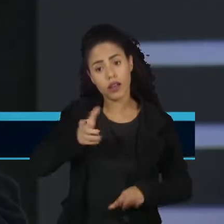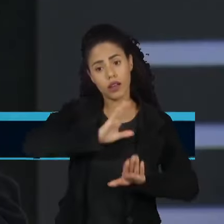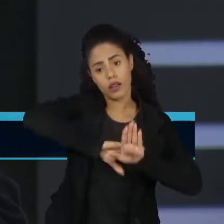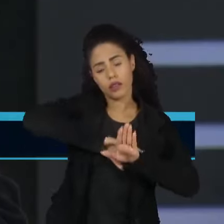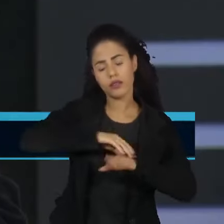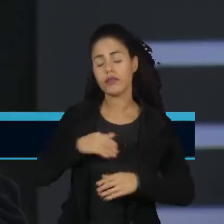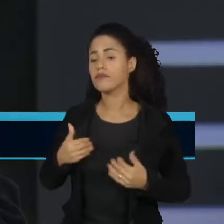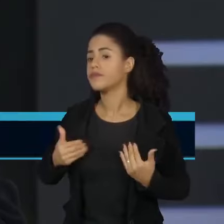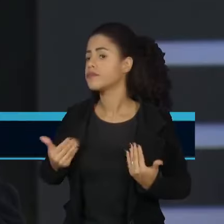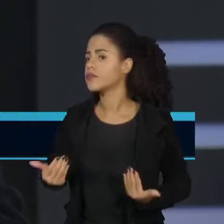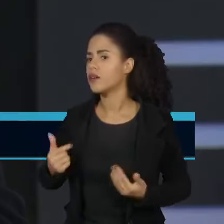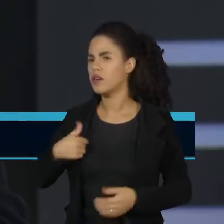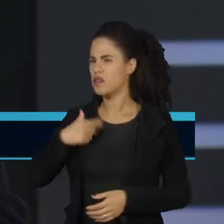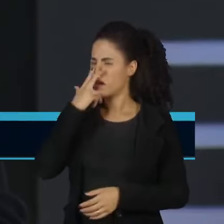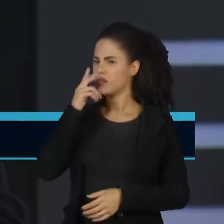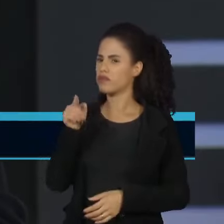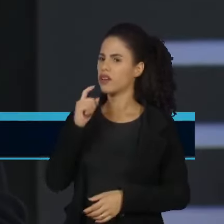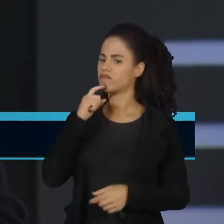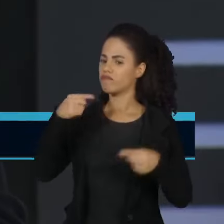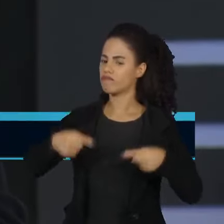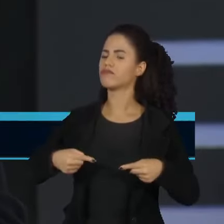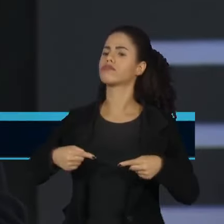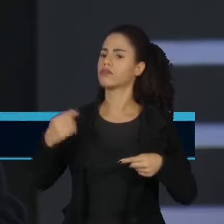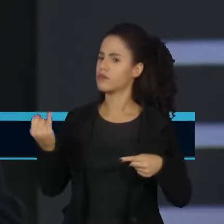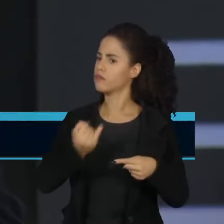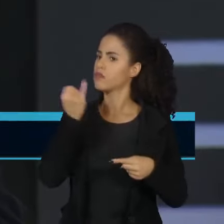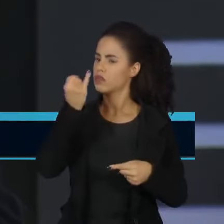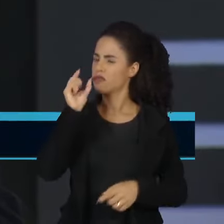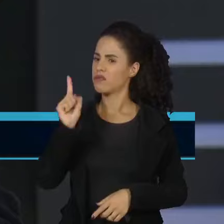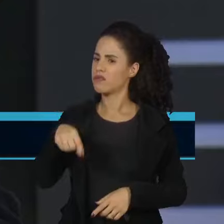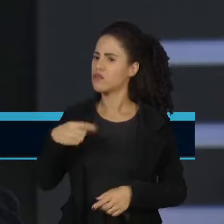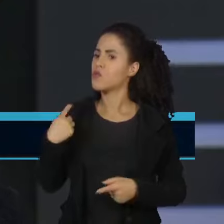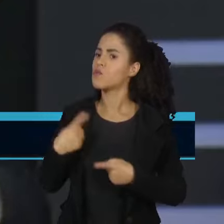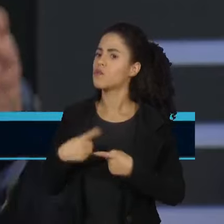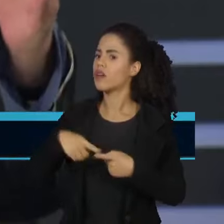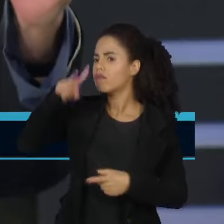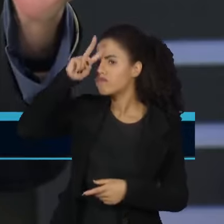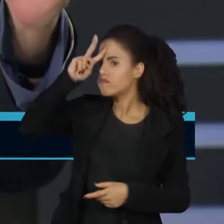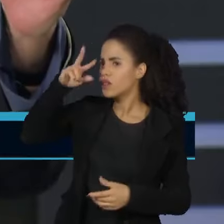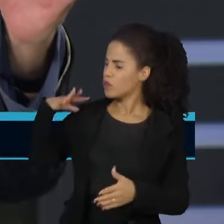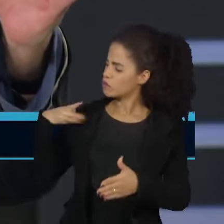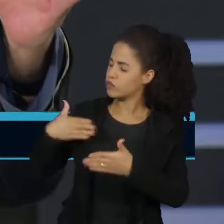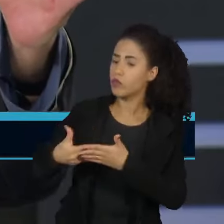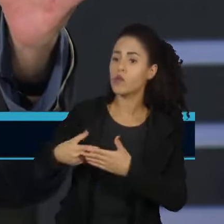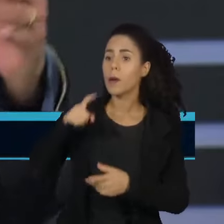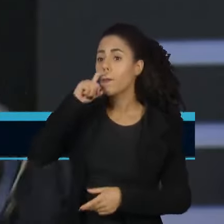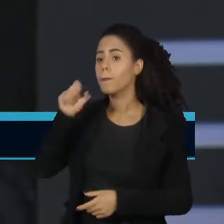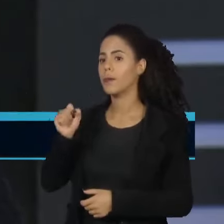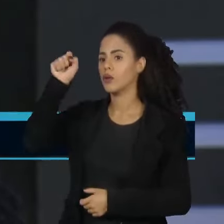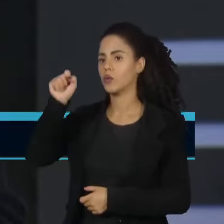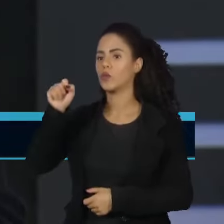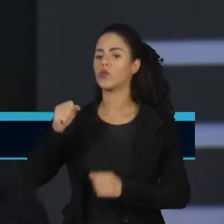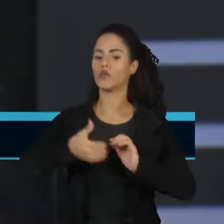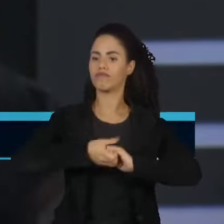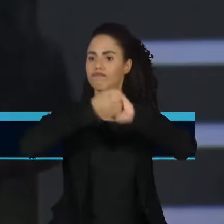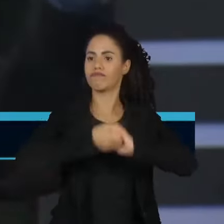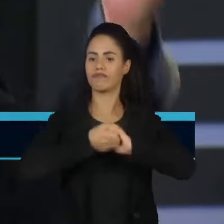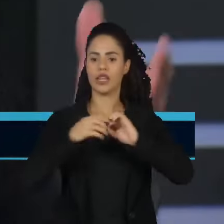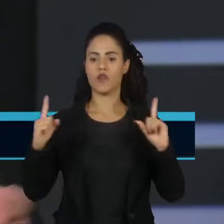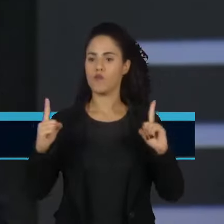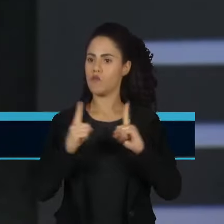Então, eu tenho a impressão que é um desafio importante por causa do histórico. Maduro esteve aqui outro dia, foi